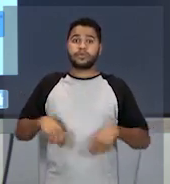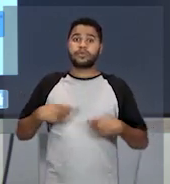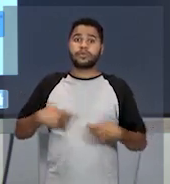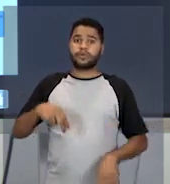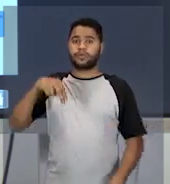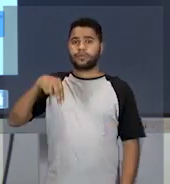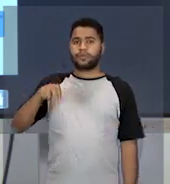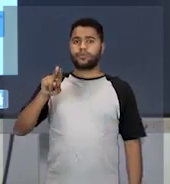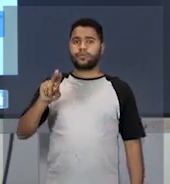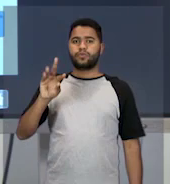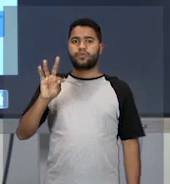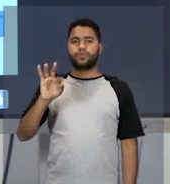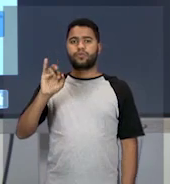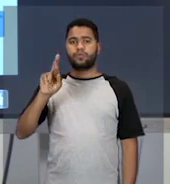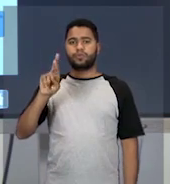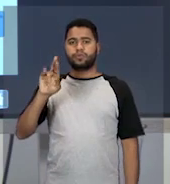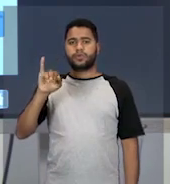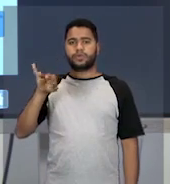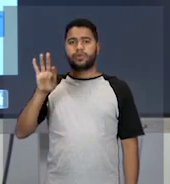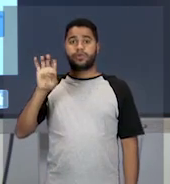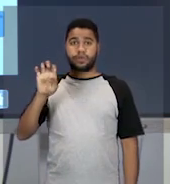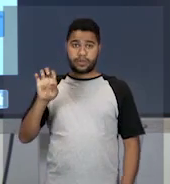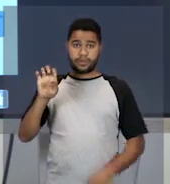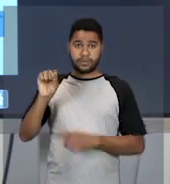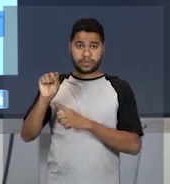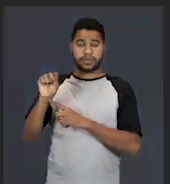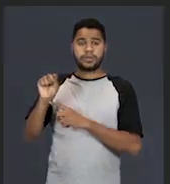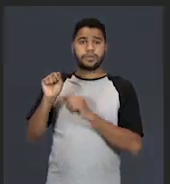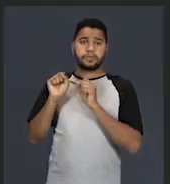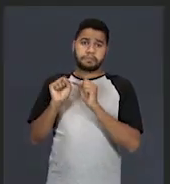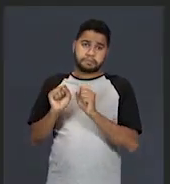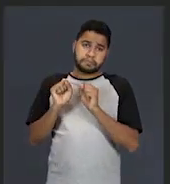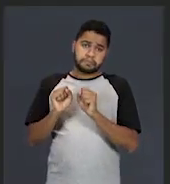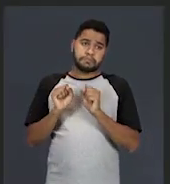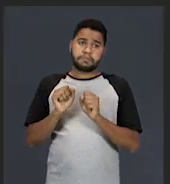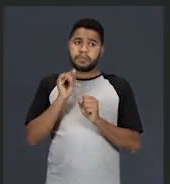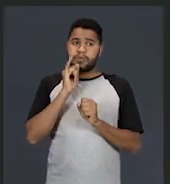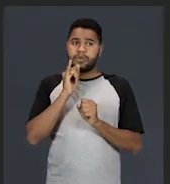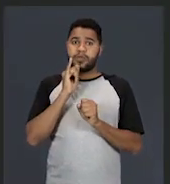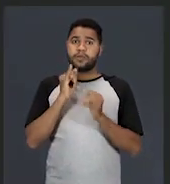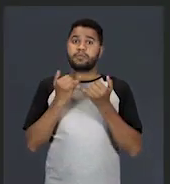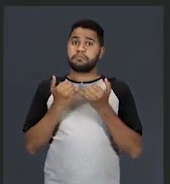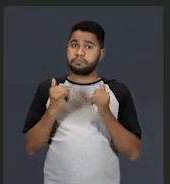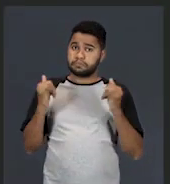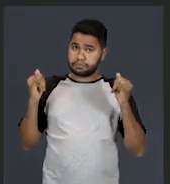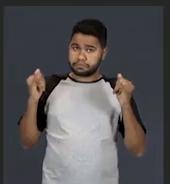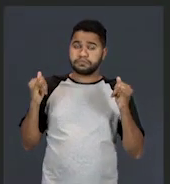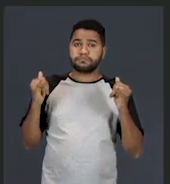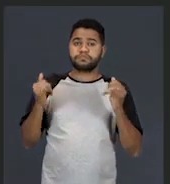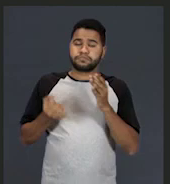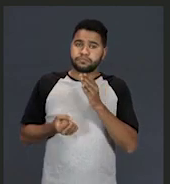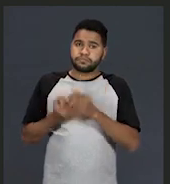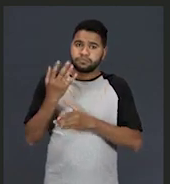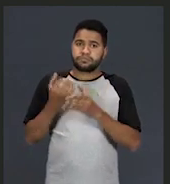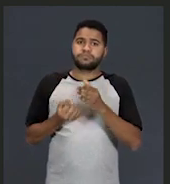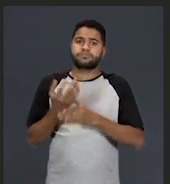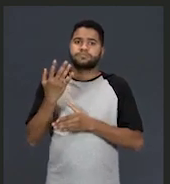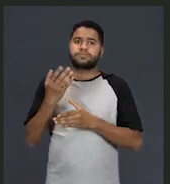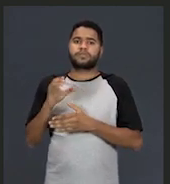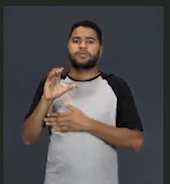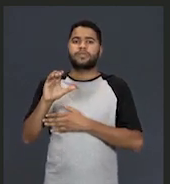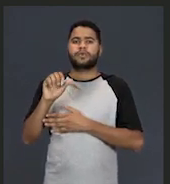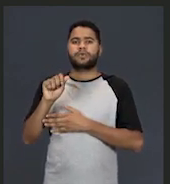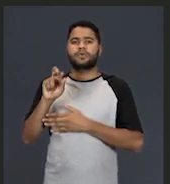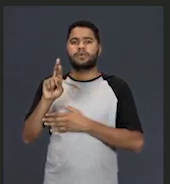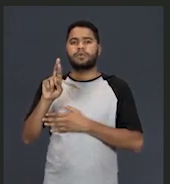nutrientes, não falei para vocês? Esses nutrientes podem ser energéticos, quer dizer, produzem energia, que são os